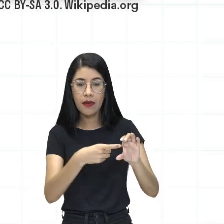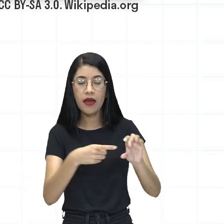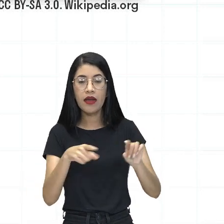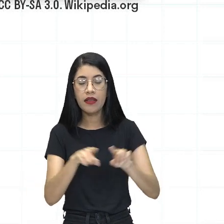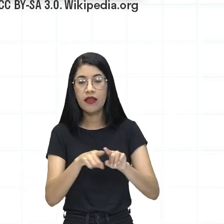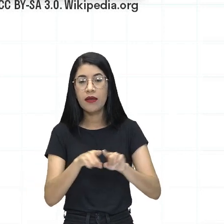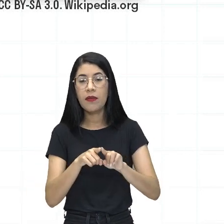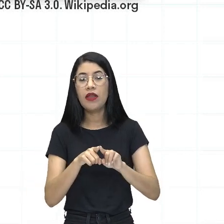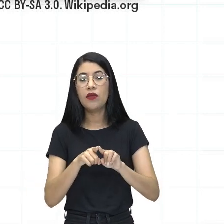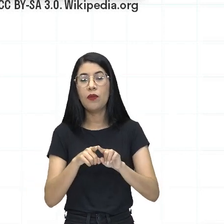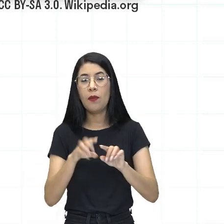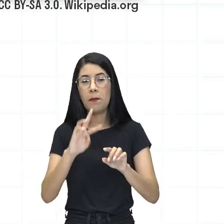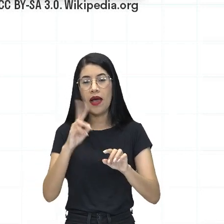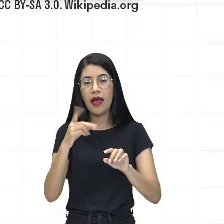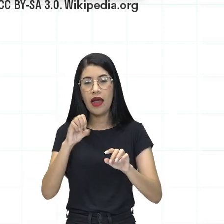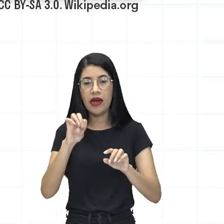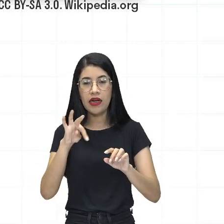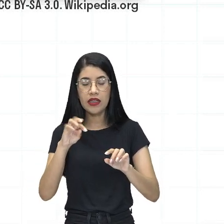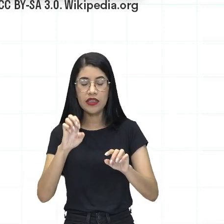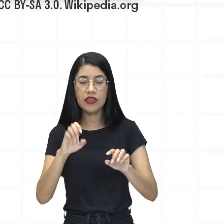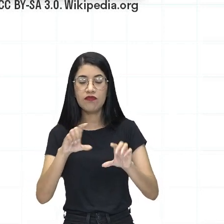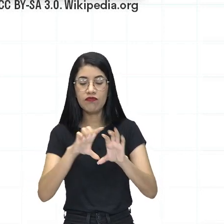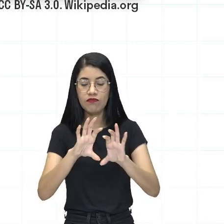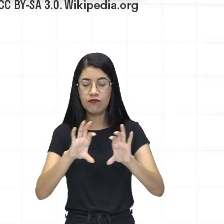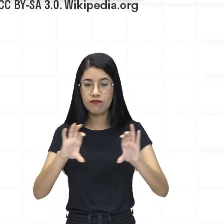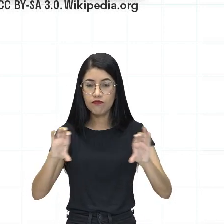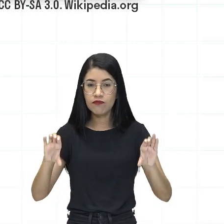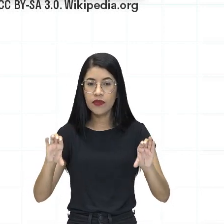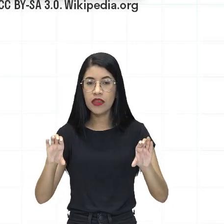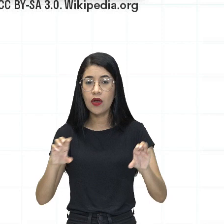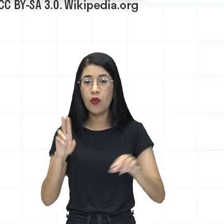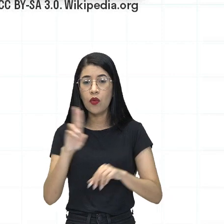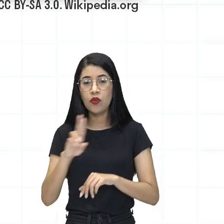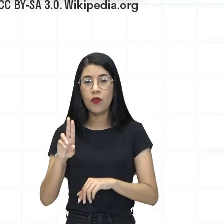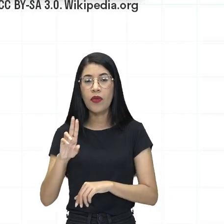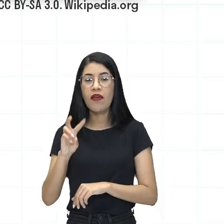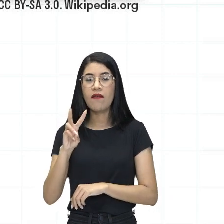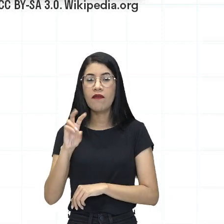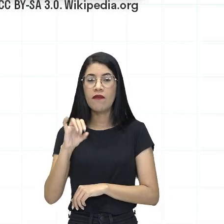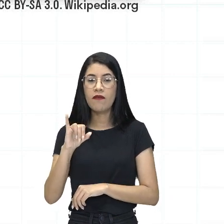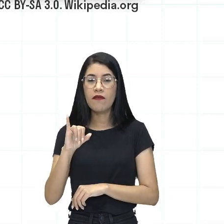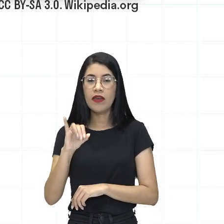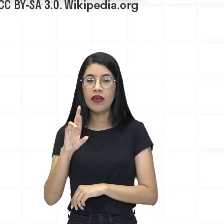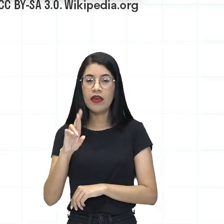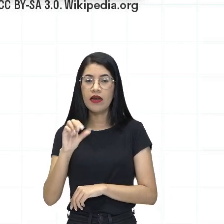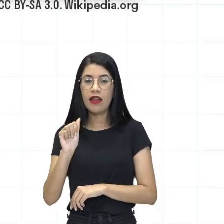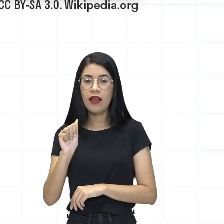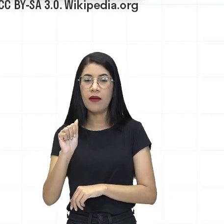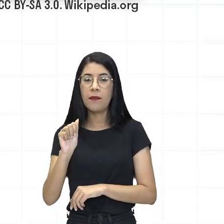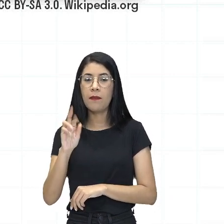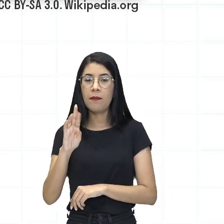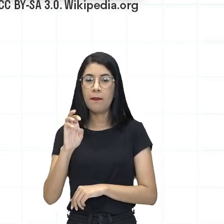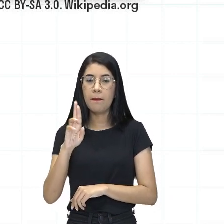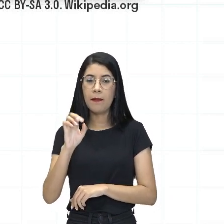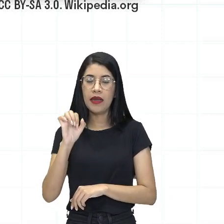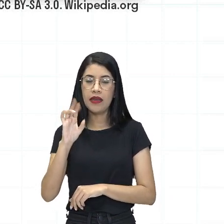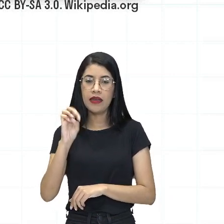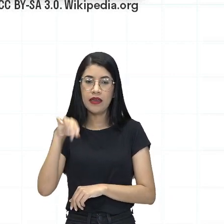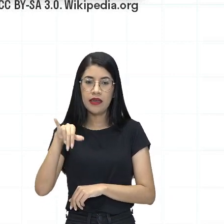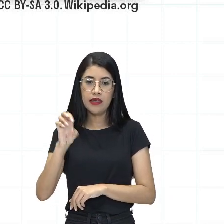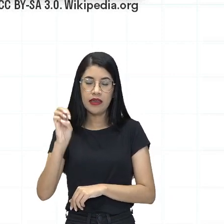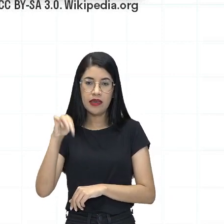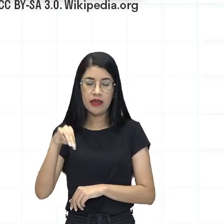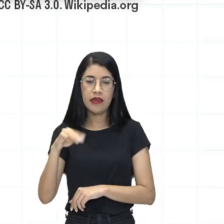este pistão. Então, esse conjunto ele foi chamado de vilabrequim. Então, por isso que a nossa ilustração tem aí